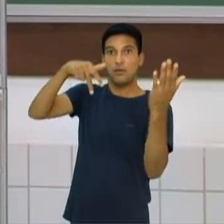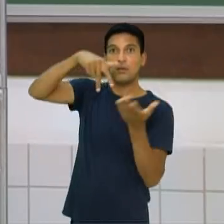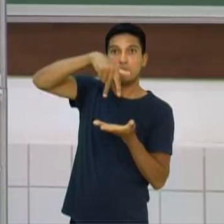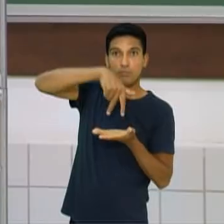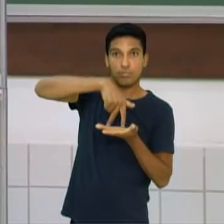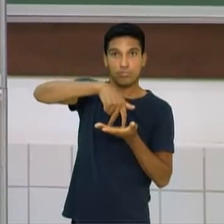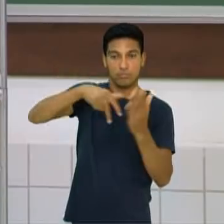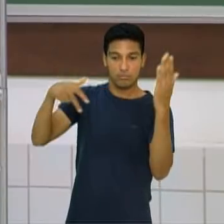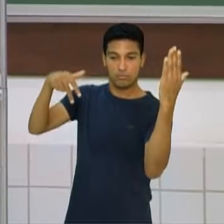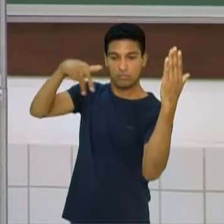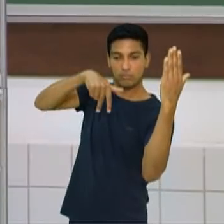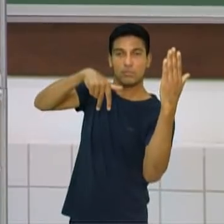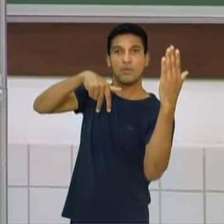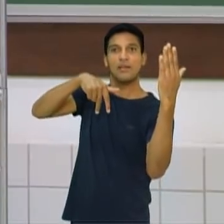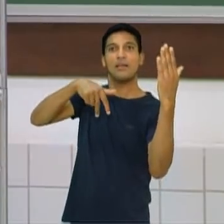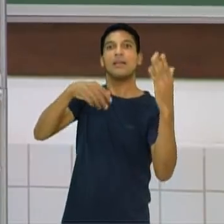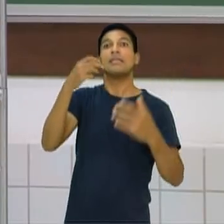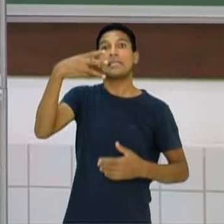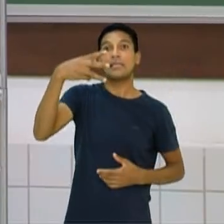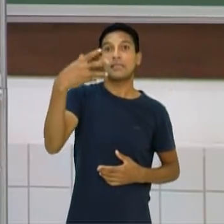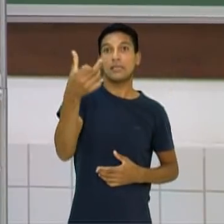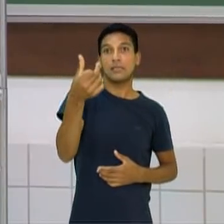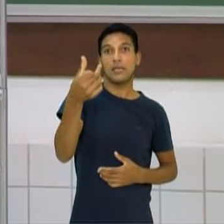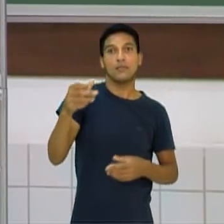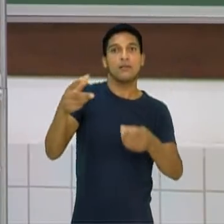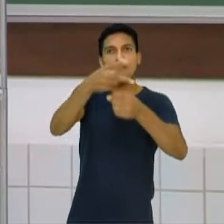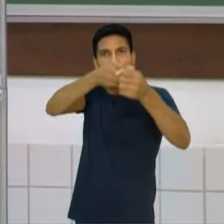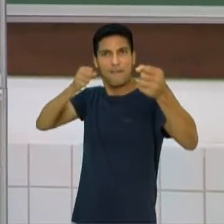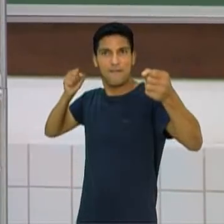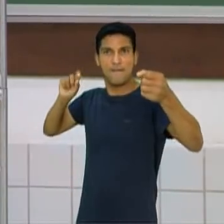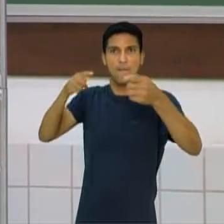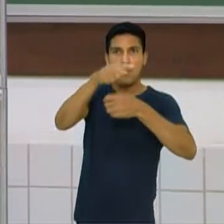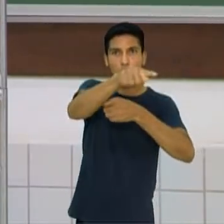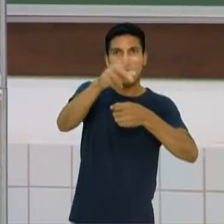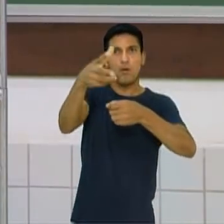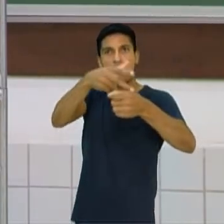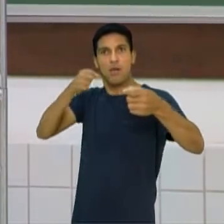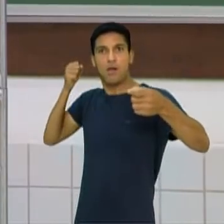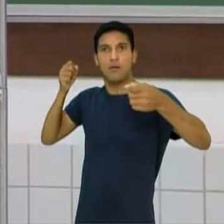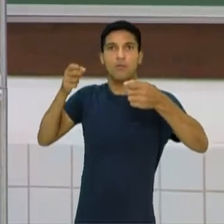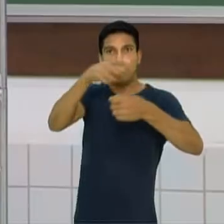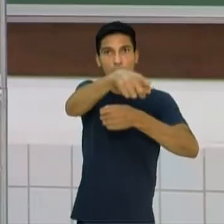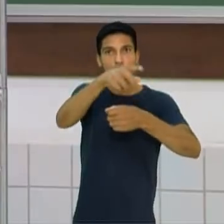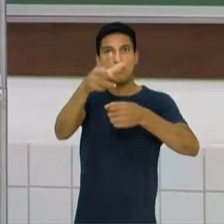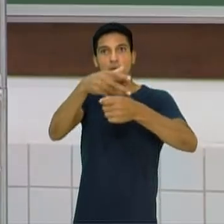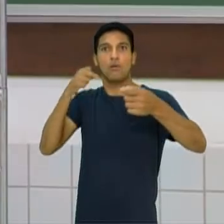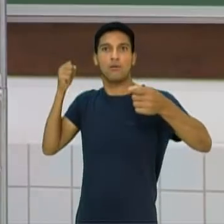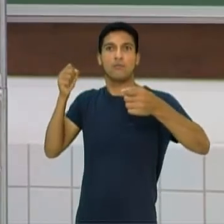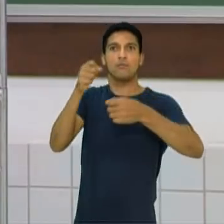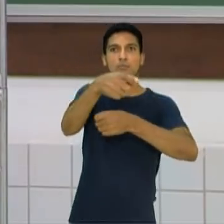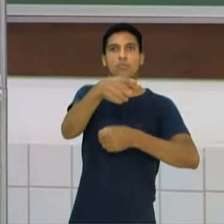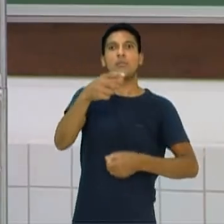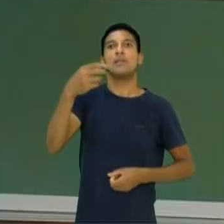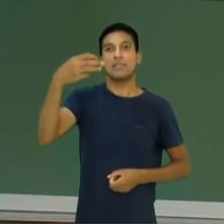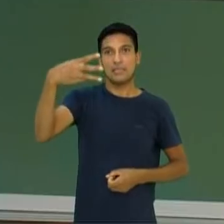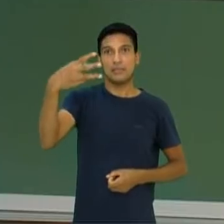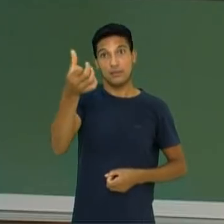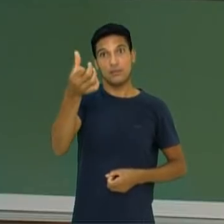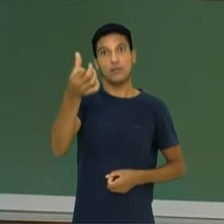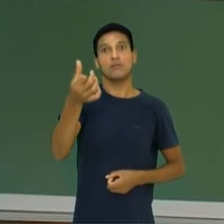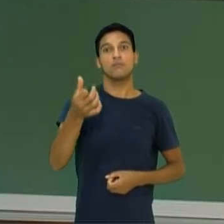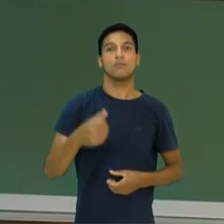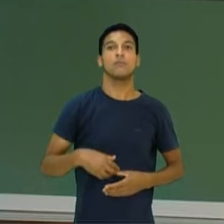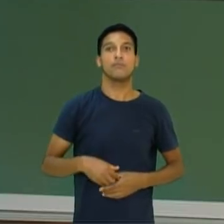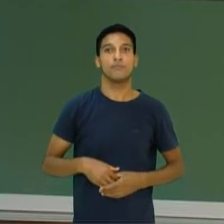36 flechas, podendo pontuar em todas elas, tá? Vamos ver como que é a pontuação? O alvo é dividido